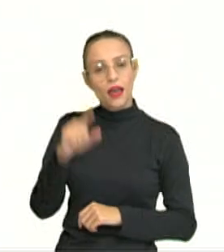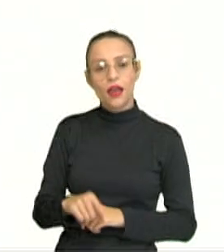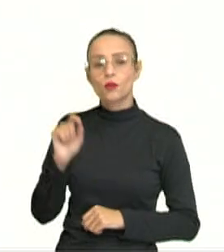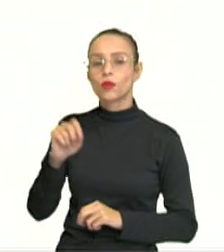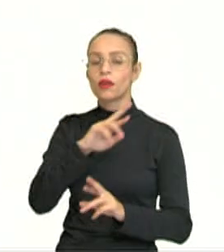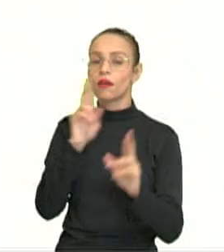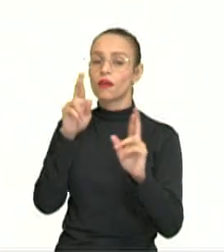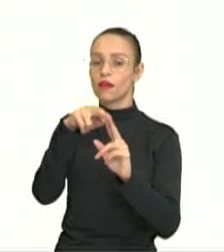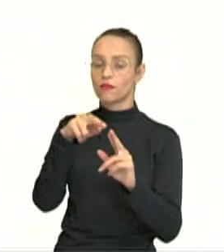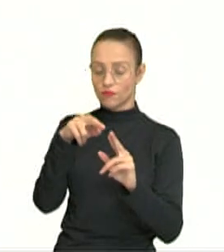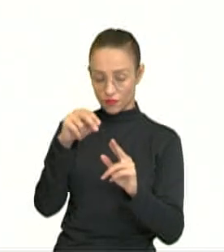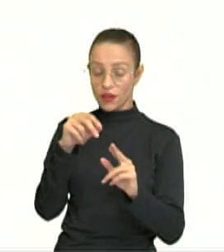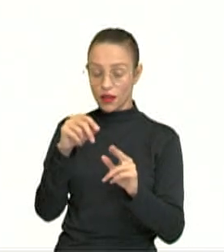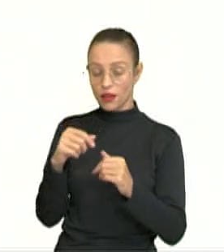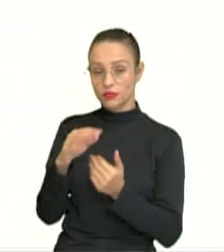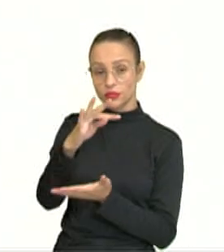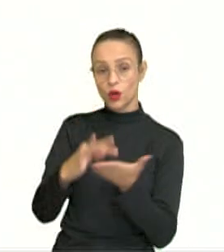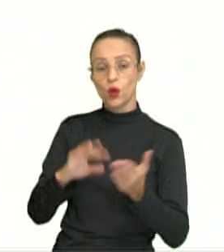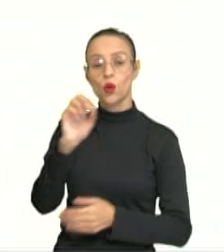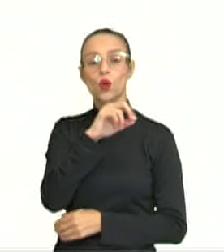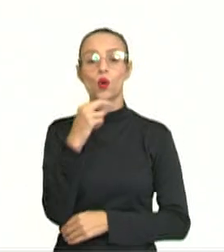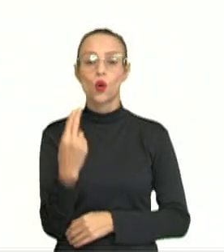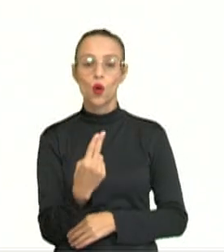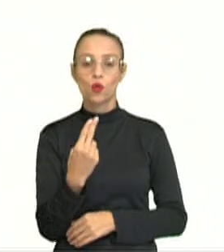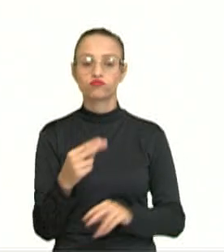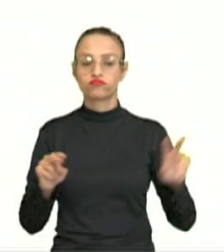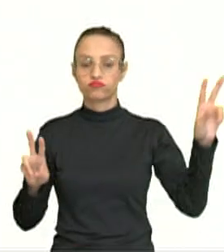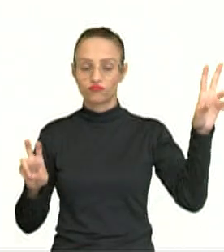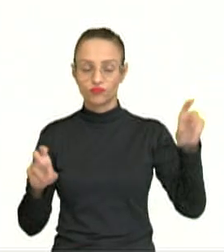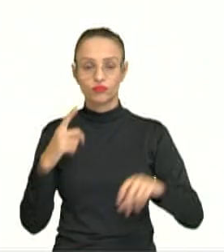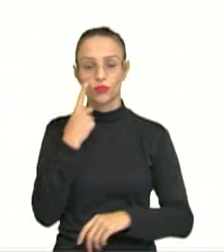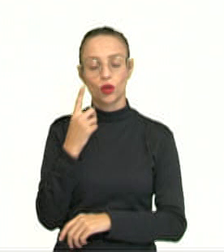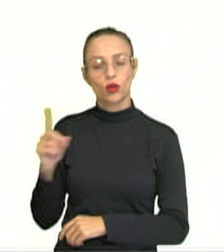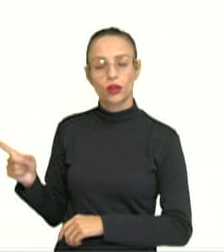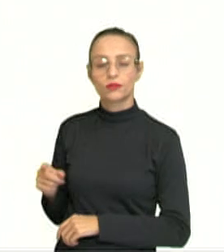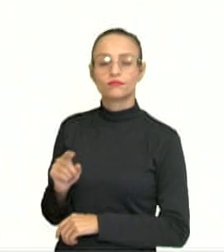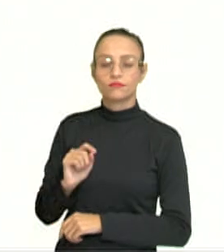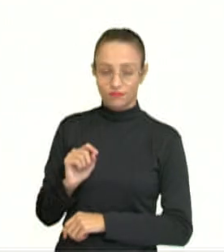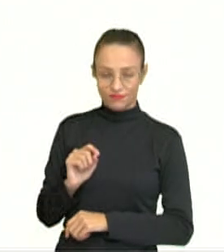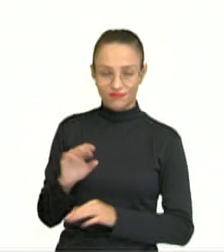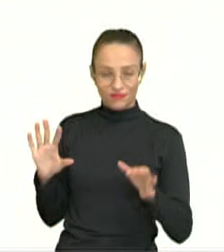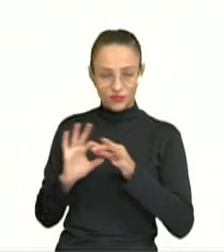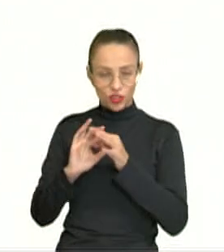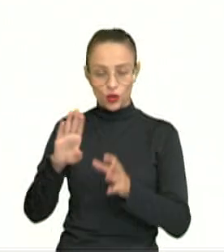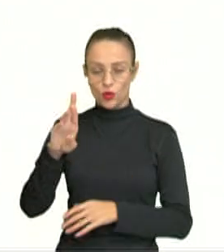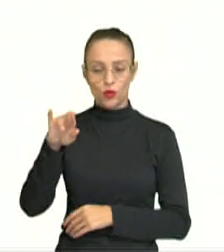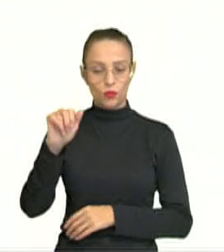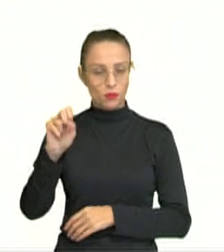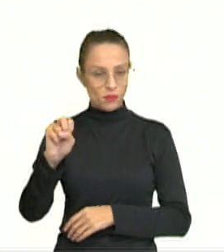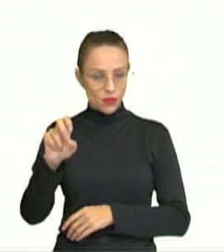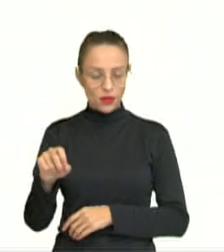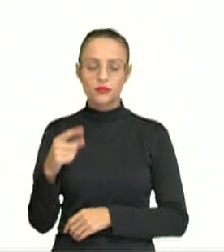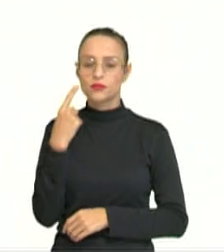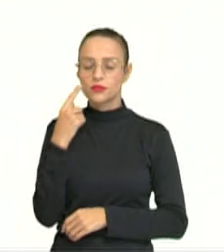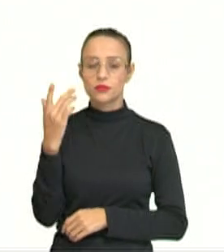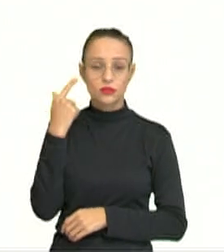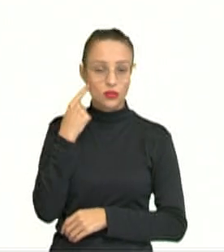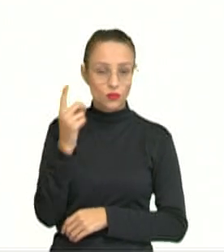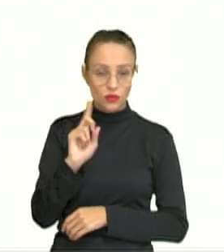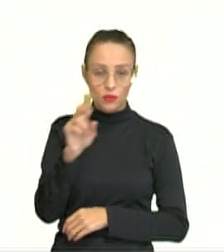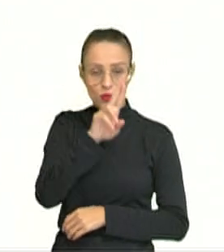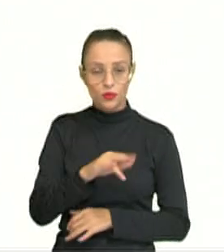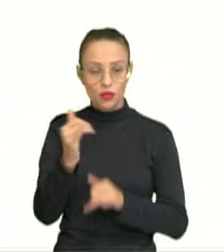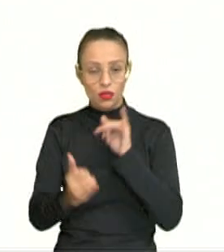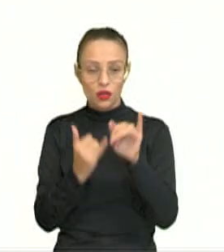Vamos observar. Segundo Vaz, abre aspas, não saber usar a internet em um futuro próximo será como não